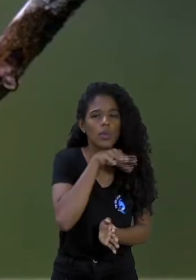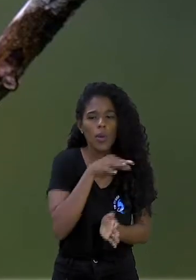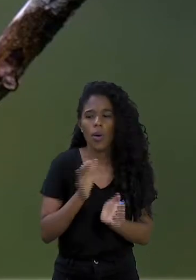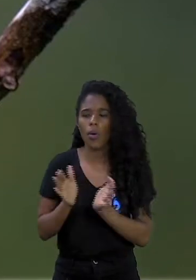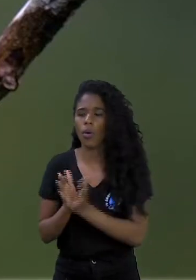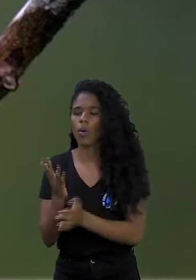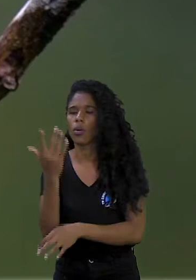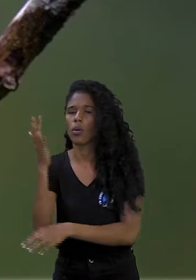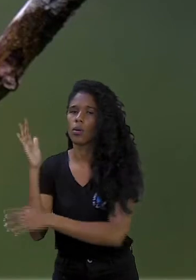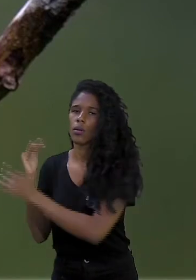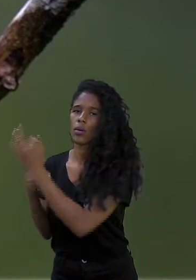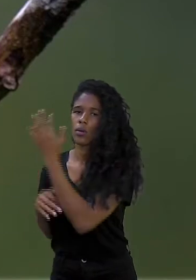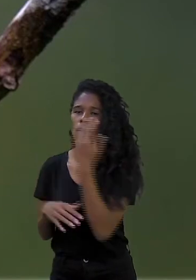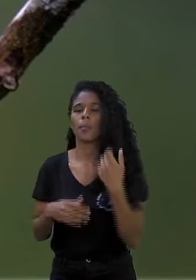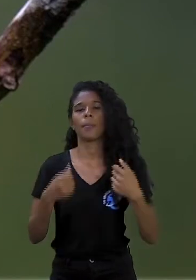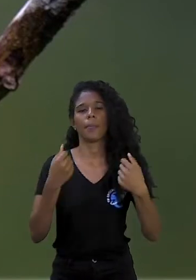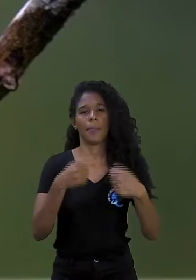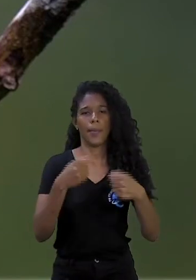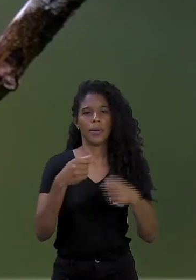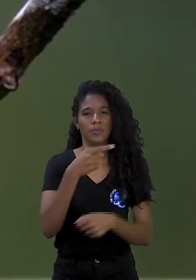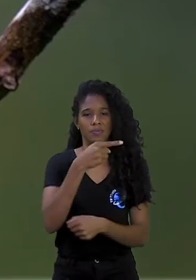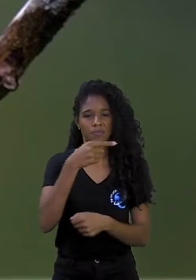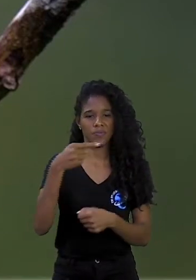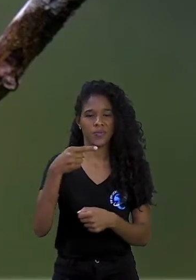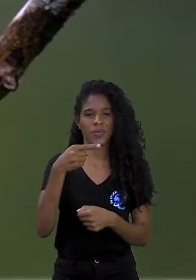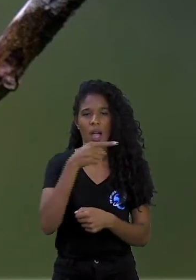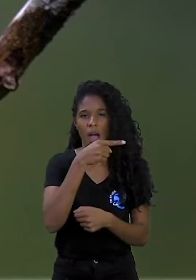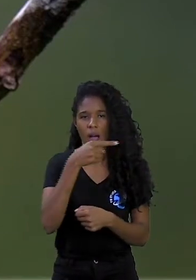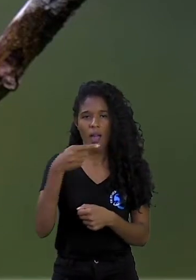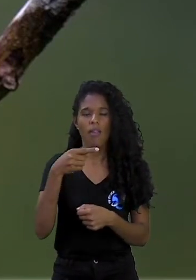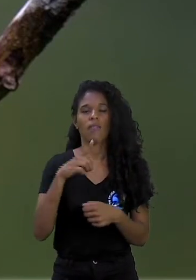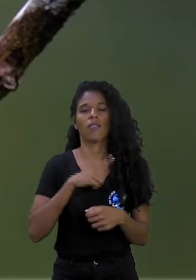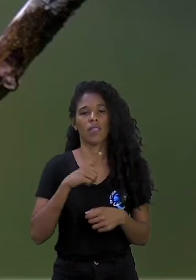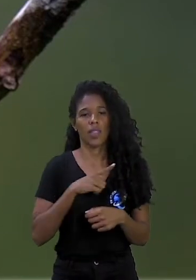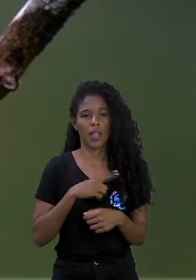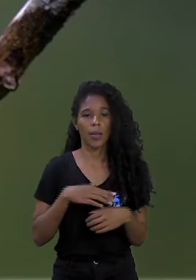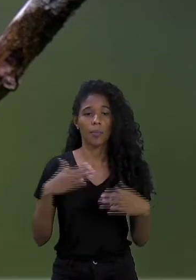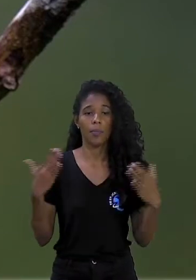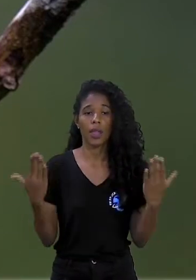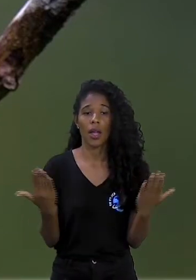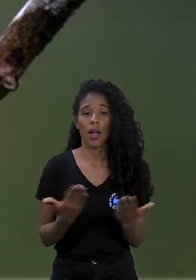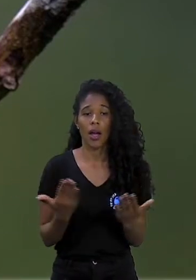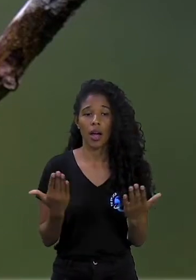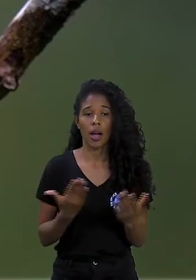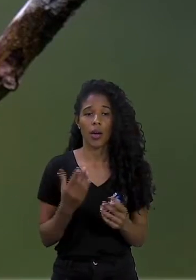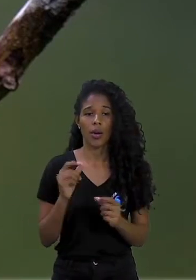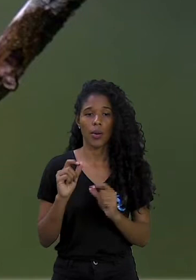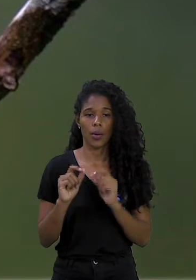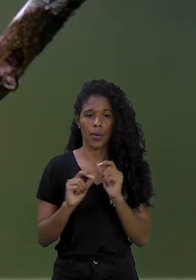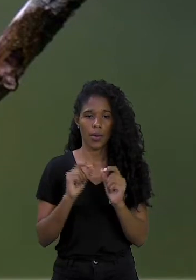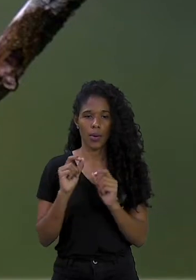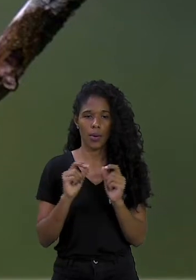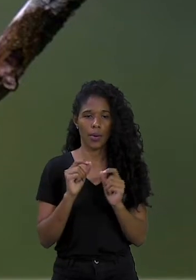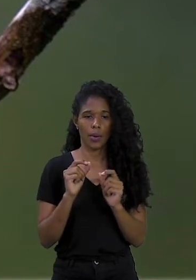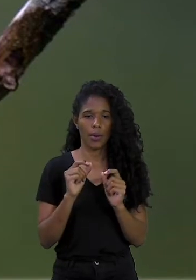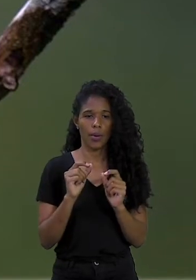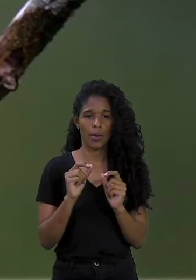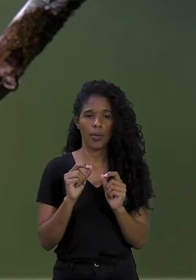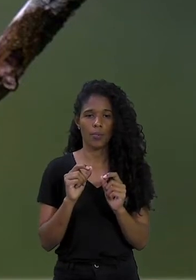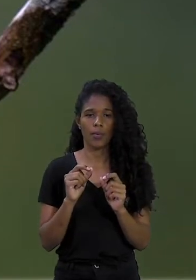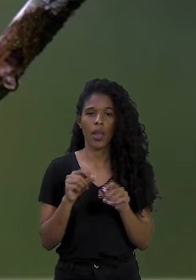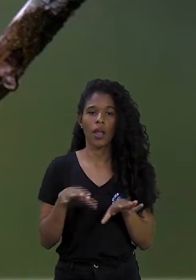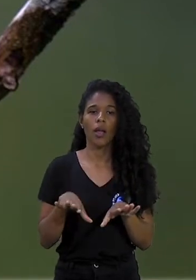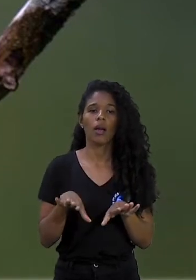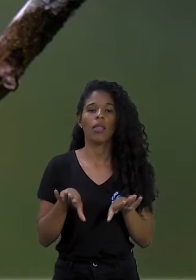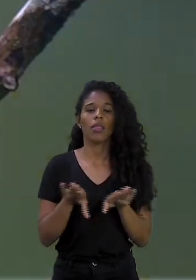hífen. E o próximo, com o prefixo vice, sempre terá hífen com o